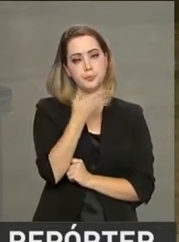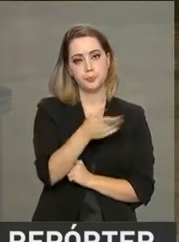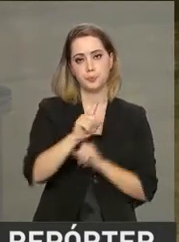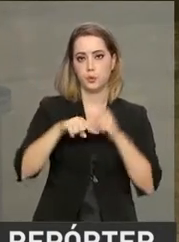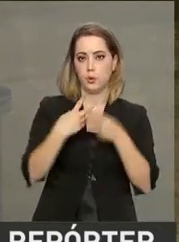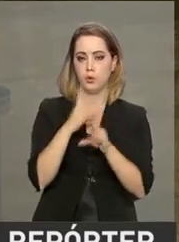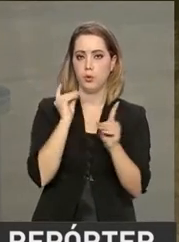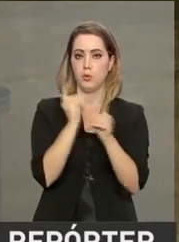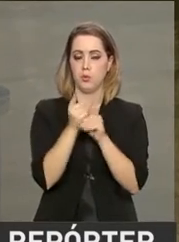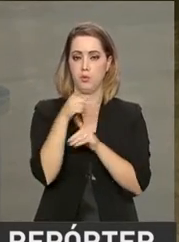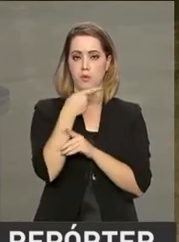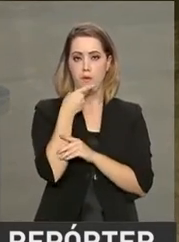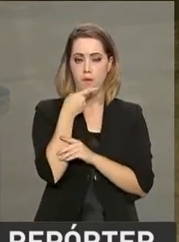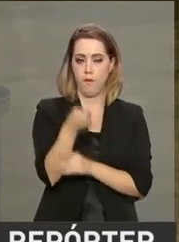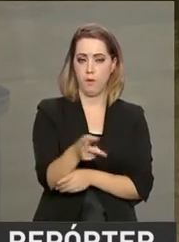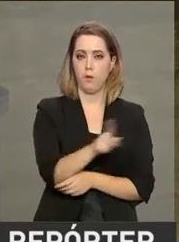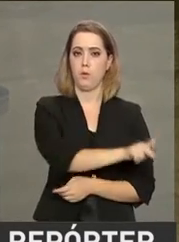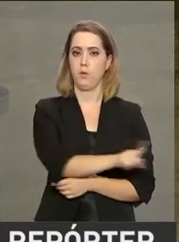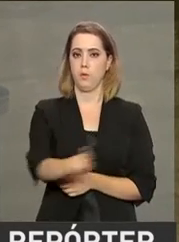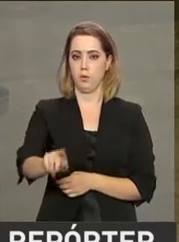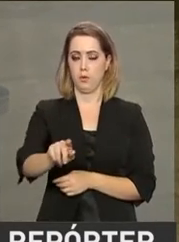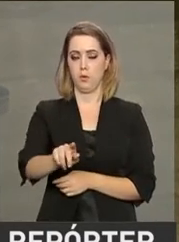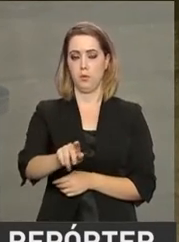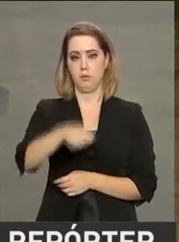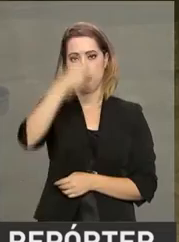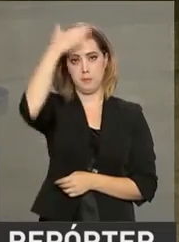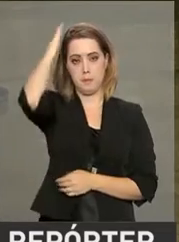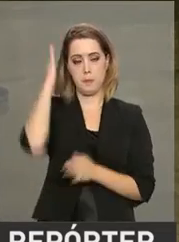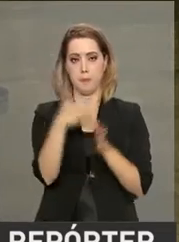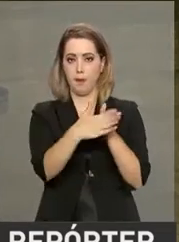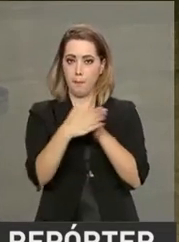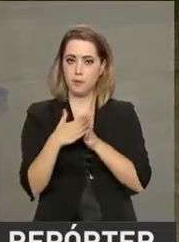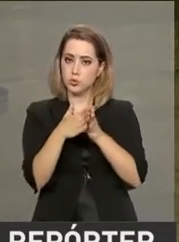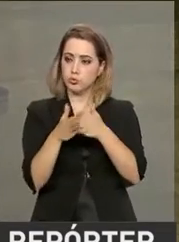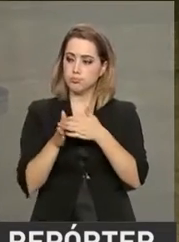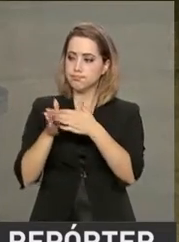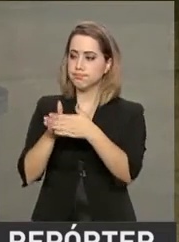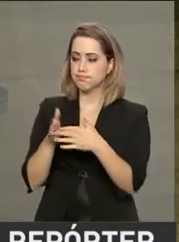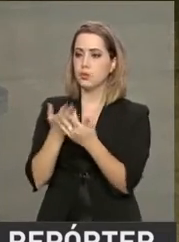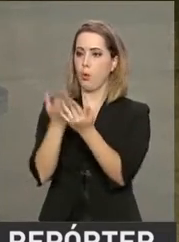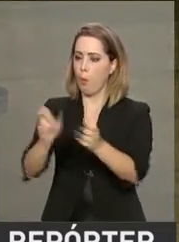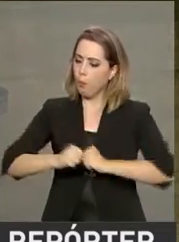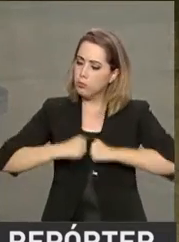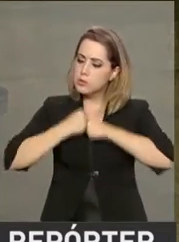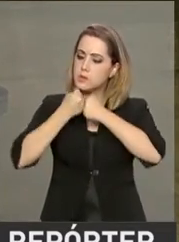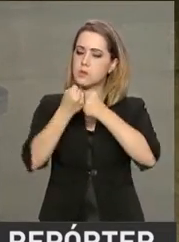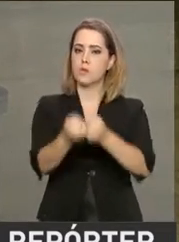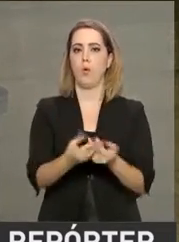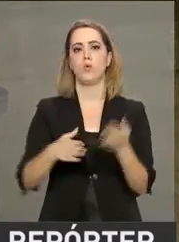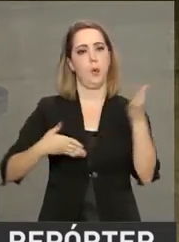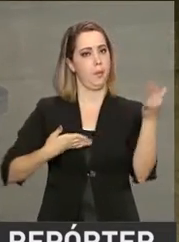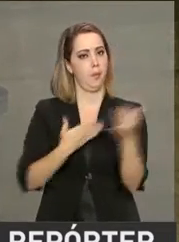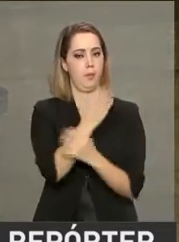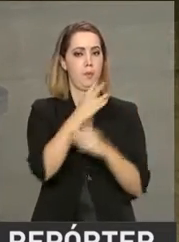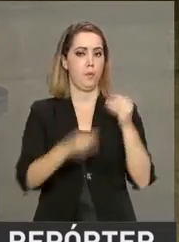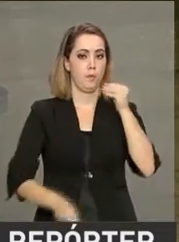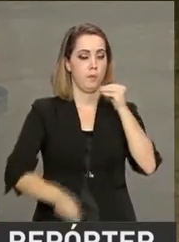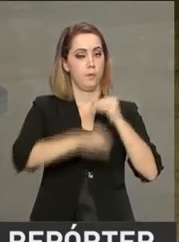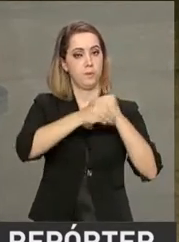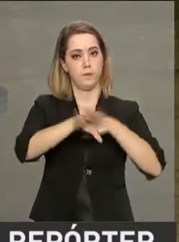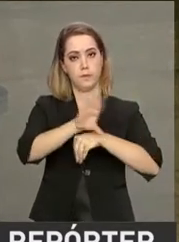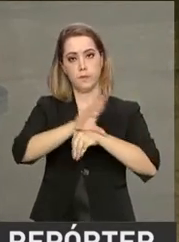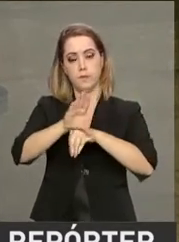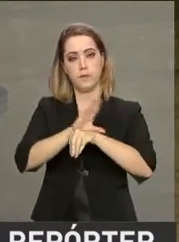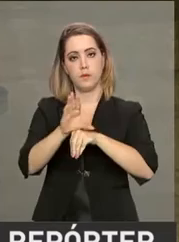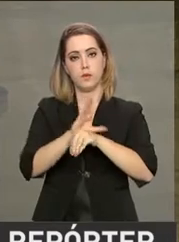Segundo o deputado, o presidente Michel Temer pediu nesta reunião empenho da base aliada para a aprovação da proposta de emenda à Constituição